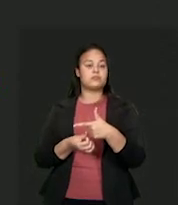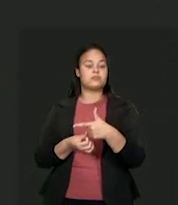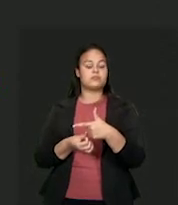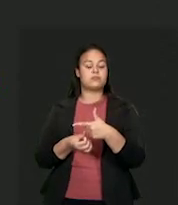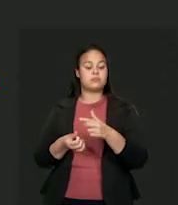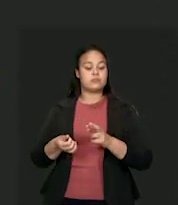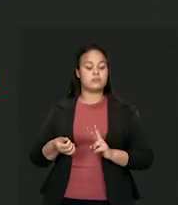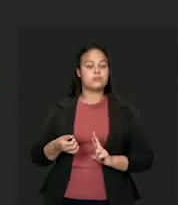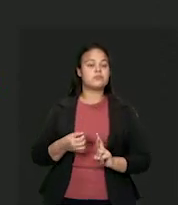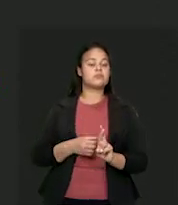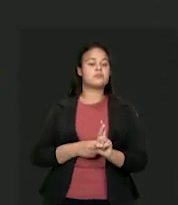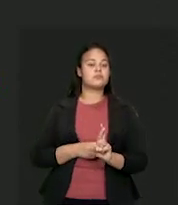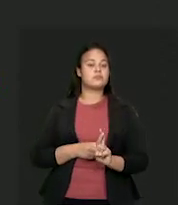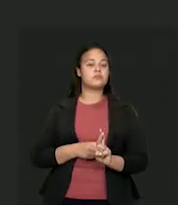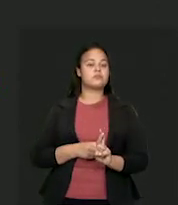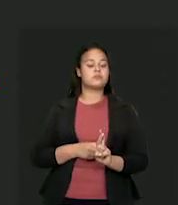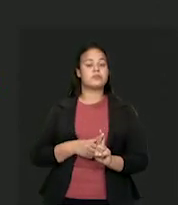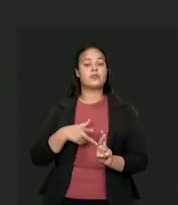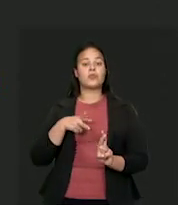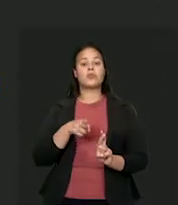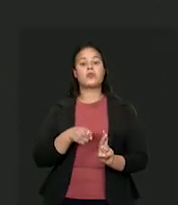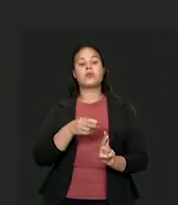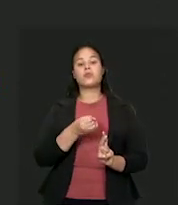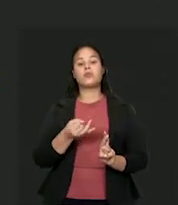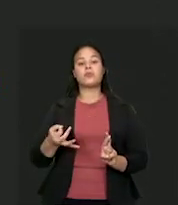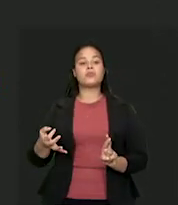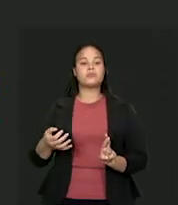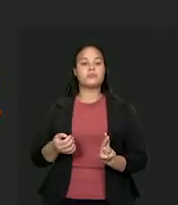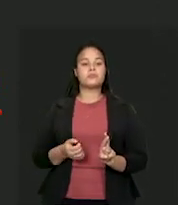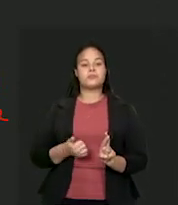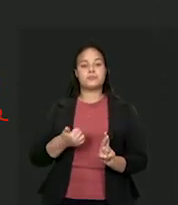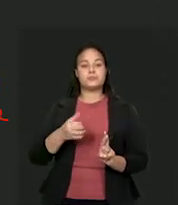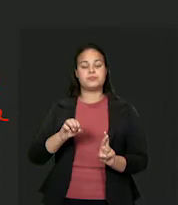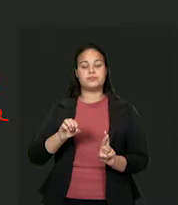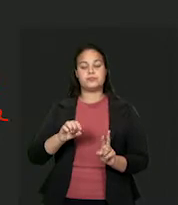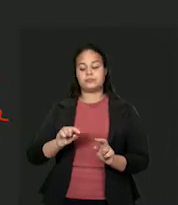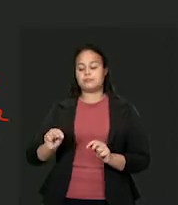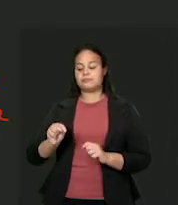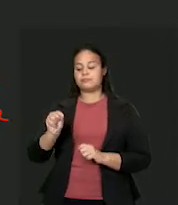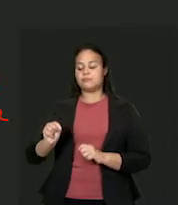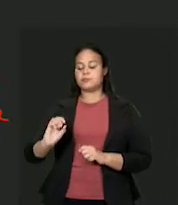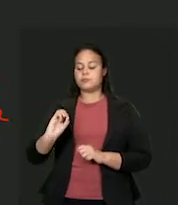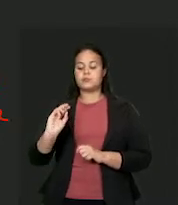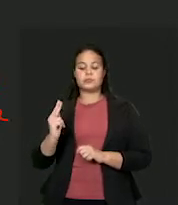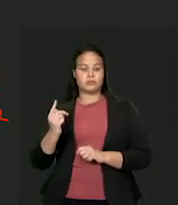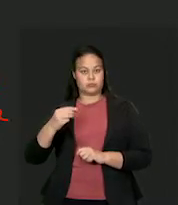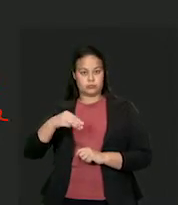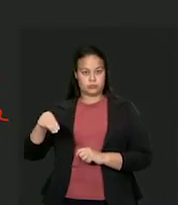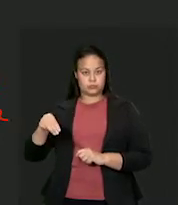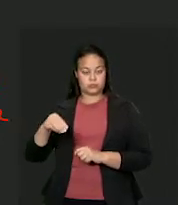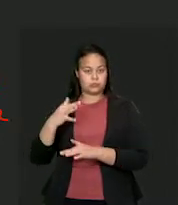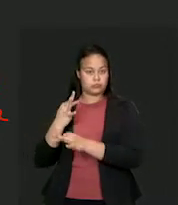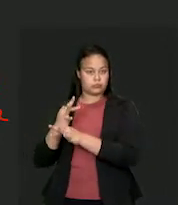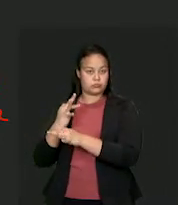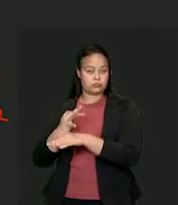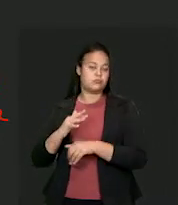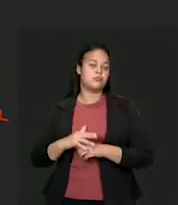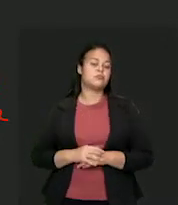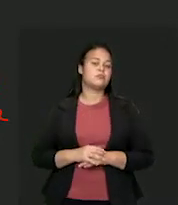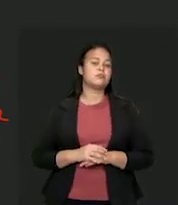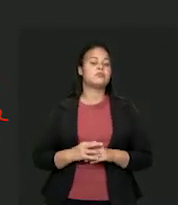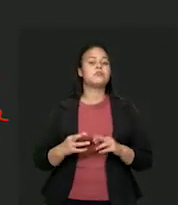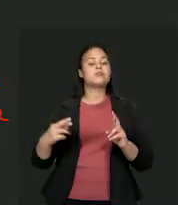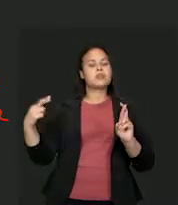REC vai ser igual a 10 ohms. Então, a resistência